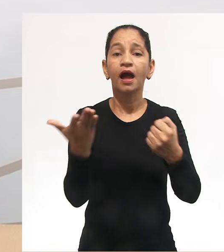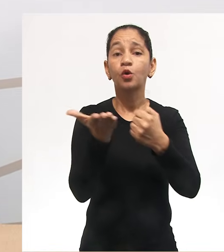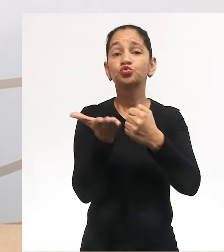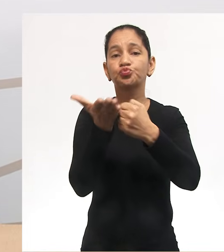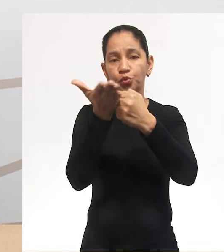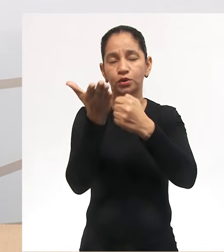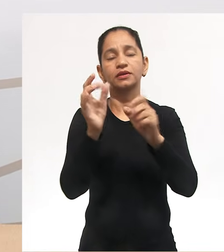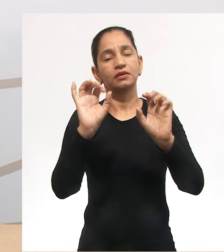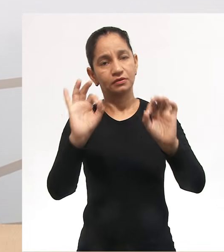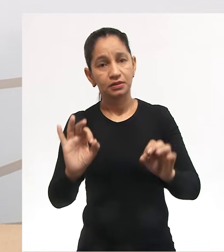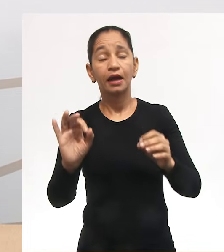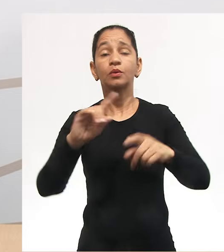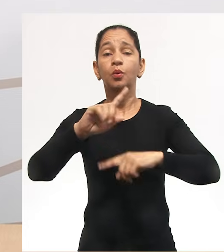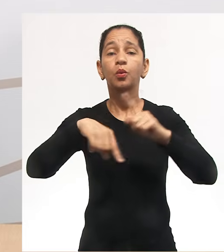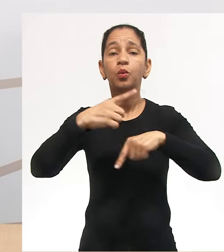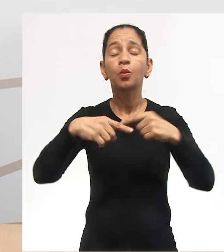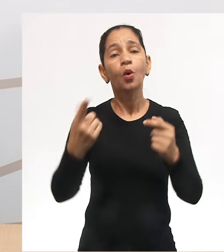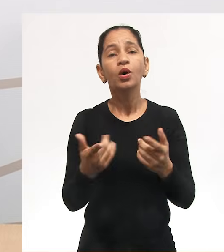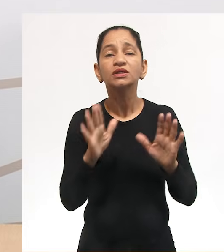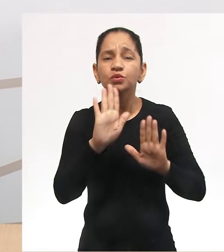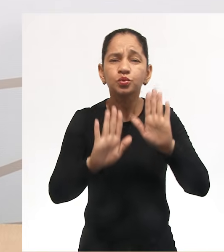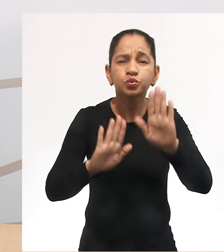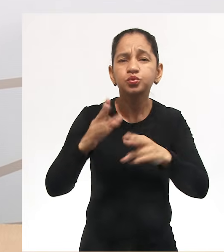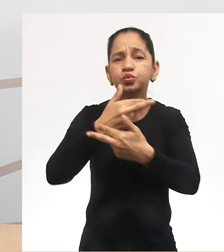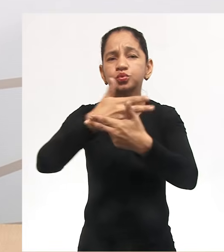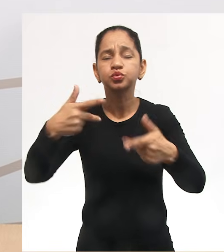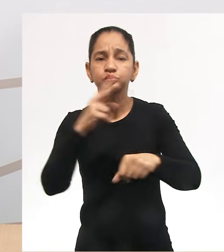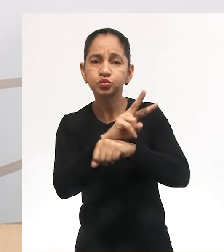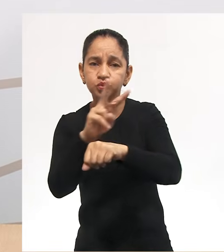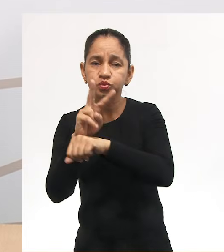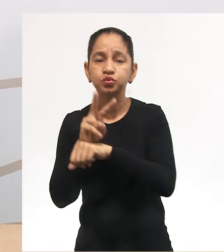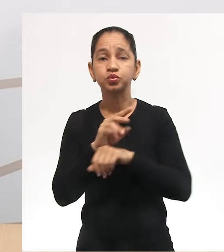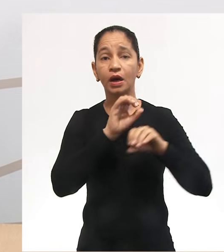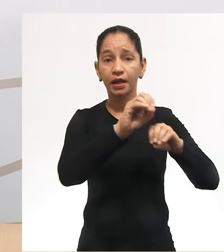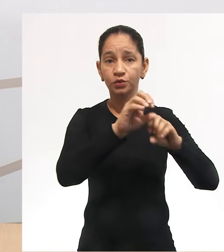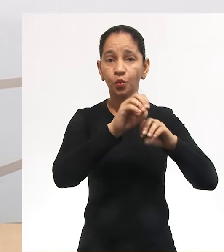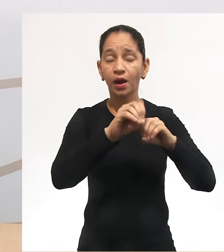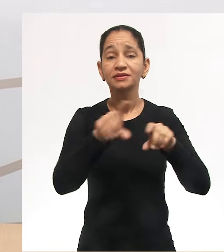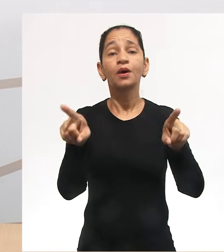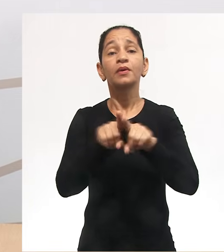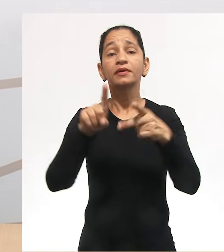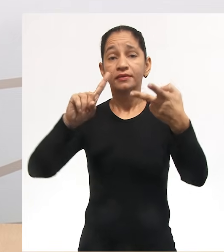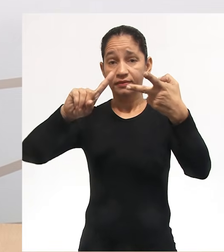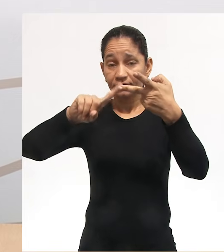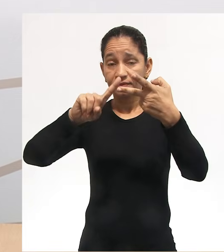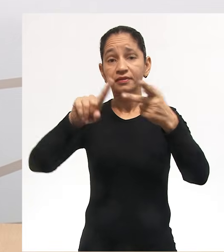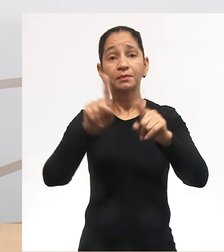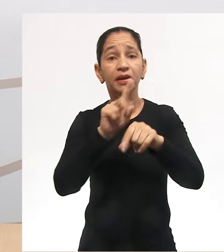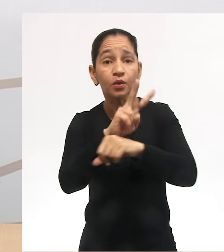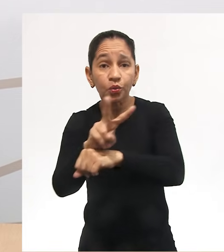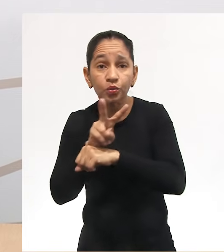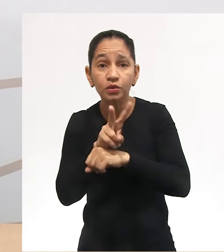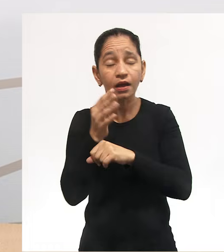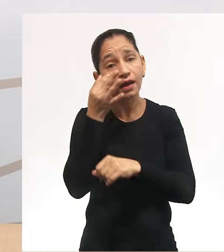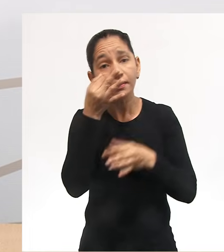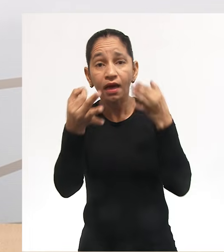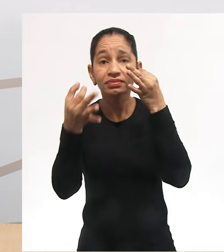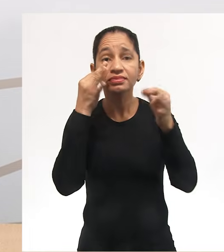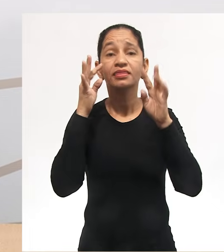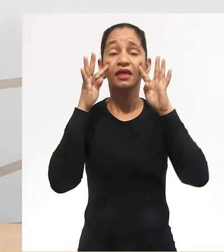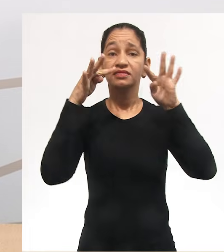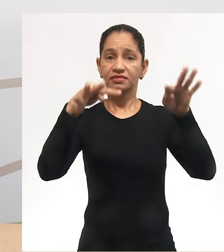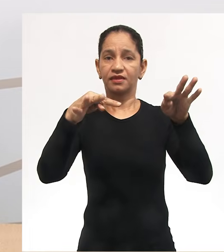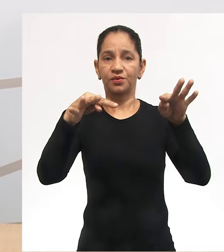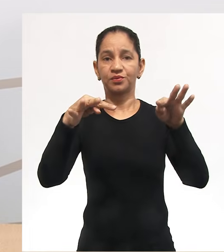né. Então, assim, são crianças que demandam muito cuidado, seja na área educacional e seja na área mesmo